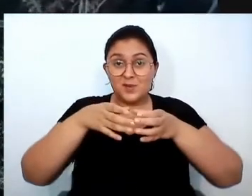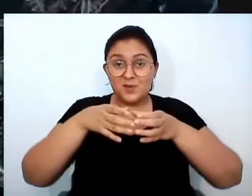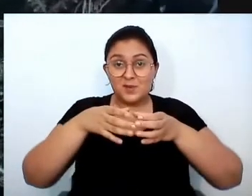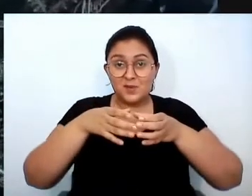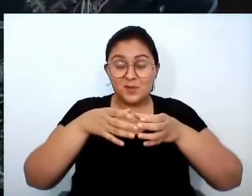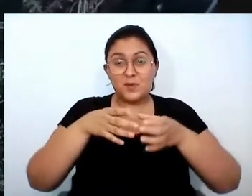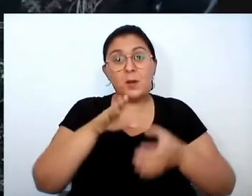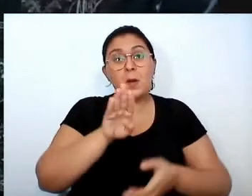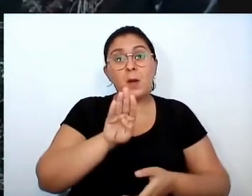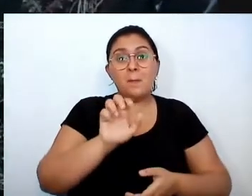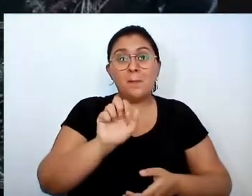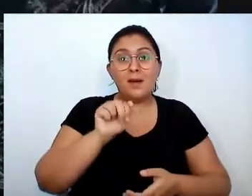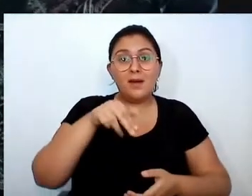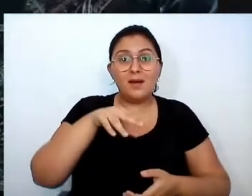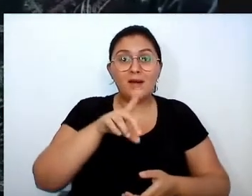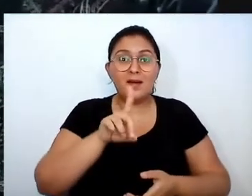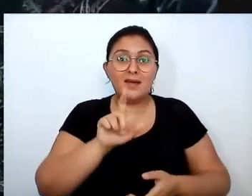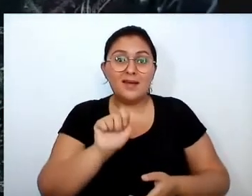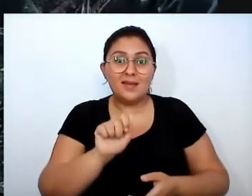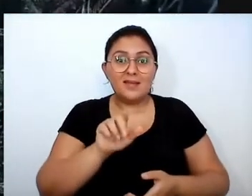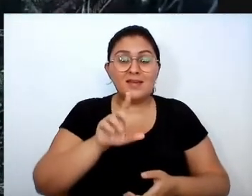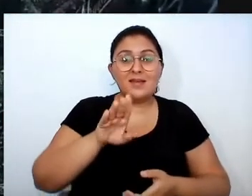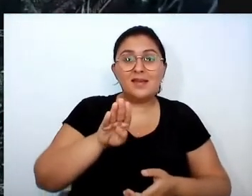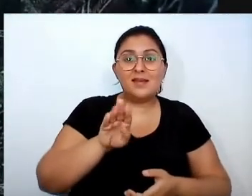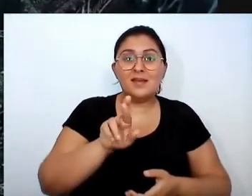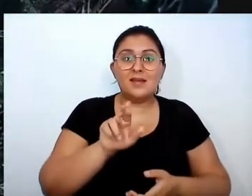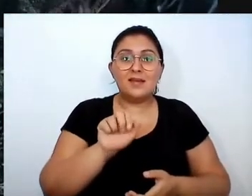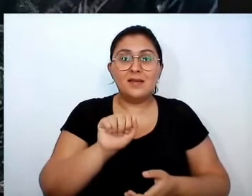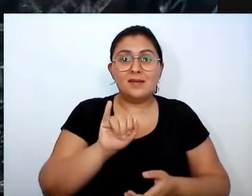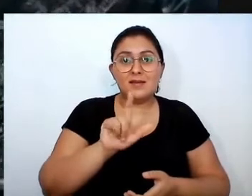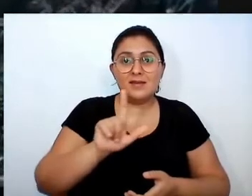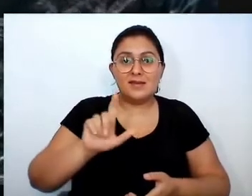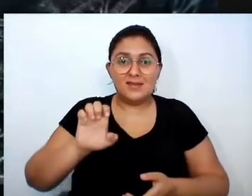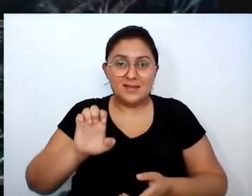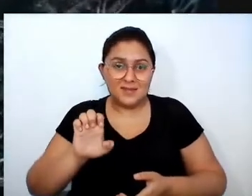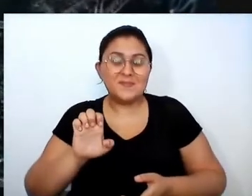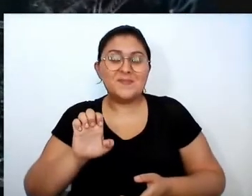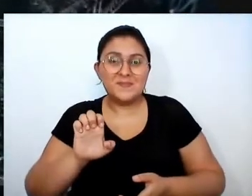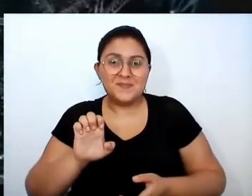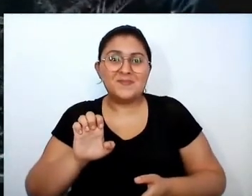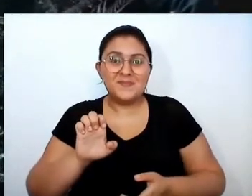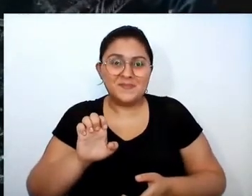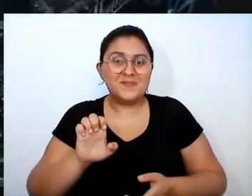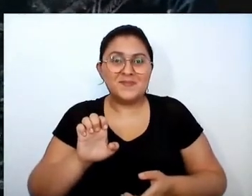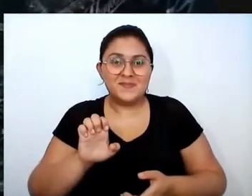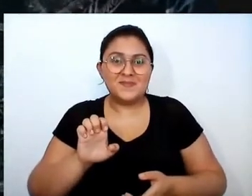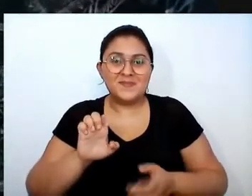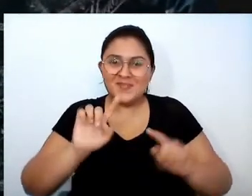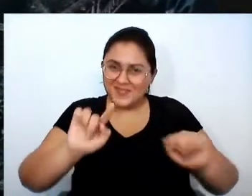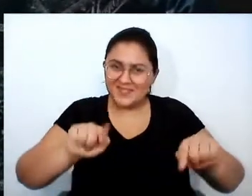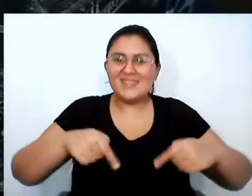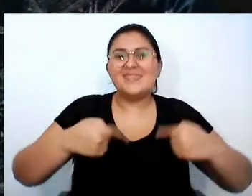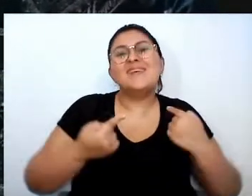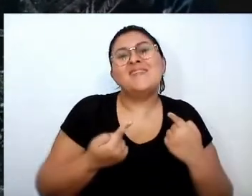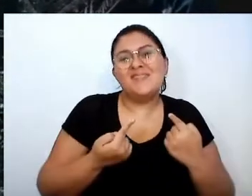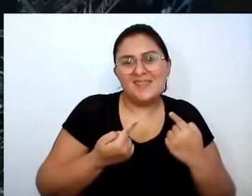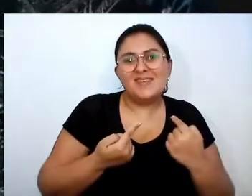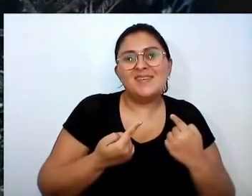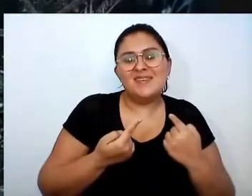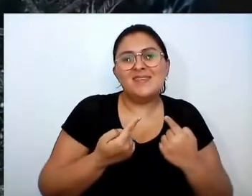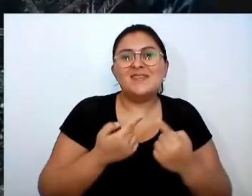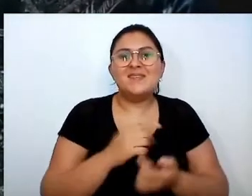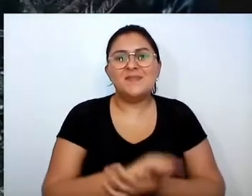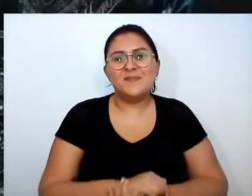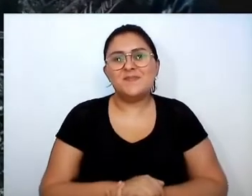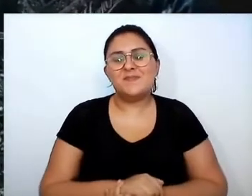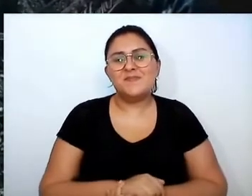na banda Braille, né? Olha Como só, guitarrista. Mais um que instrumento. legal. Foi mais uma aventura para Sim, mim.